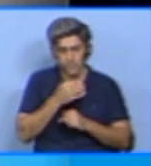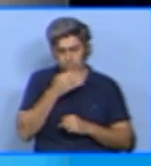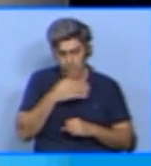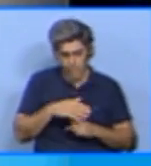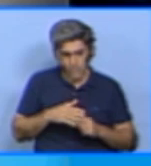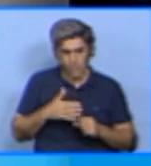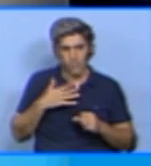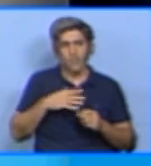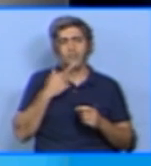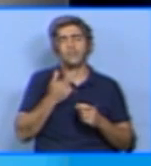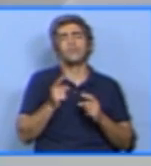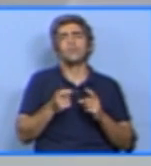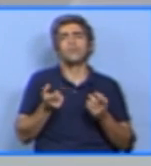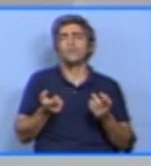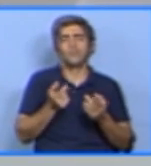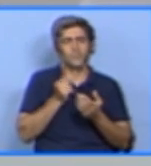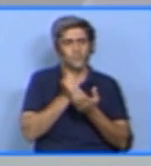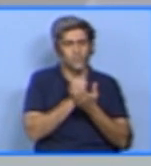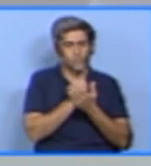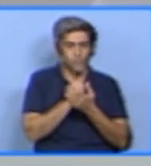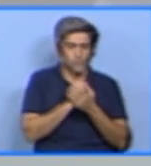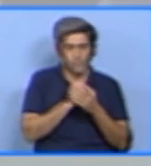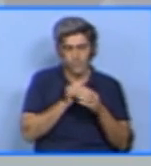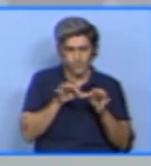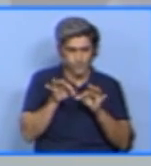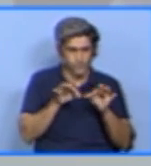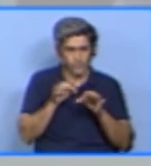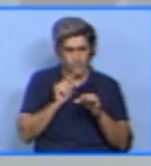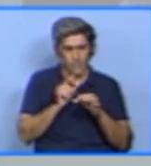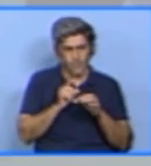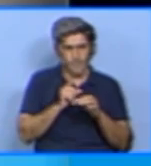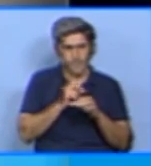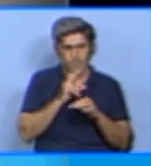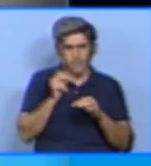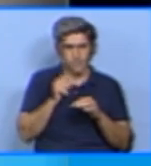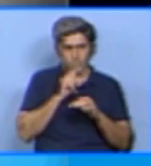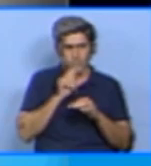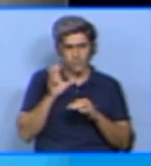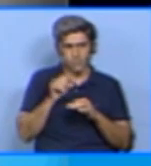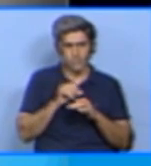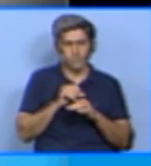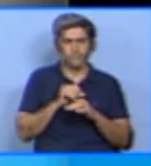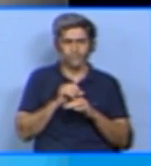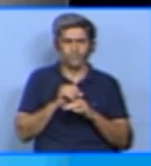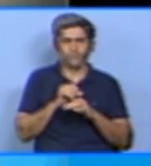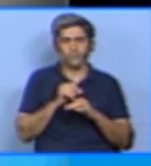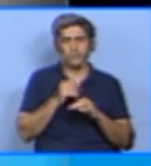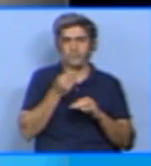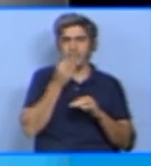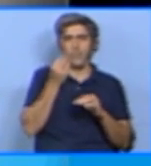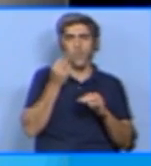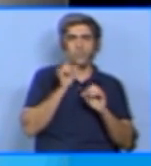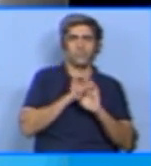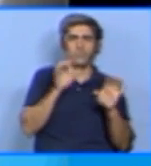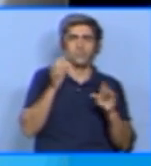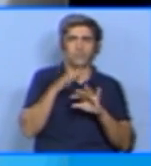Quer isso dizer que o exorcismo é muitas vezes um recurso errado que se pode recorrer? Muitas vezes é muito imediatista, não digo errado